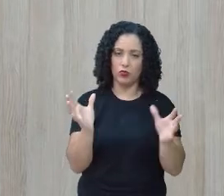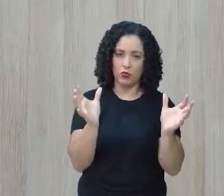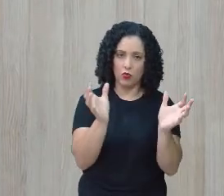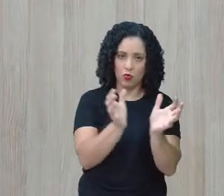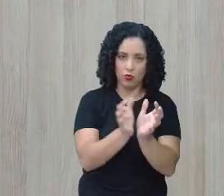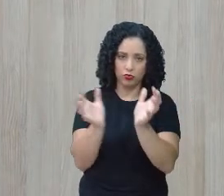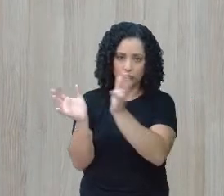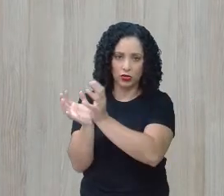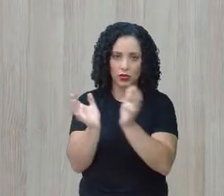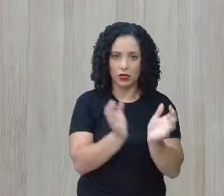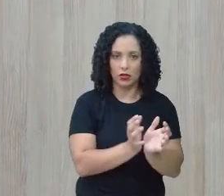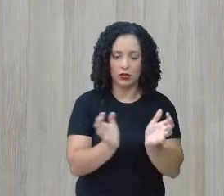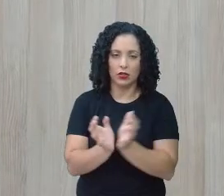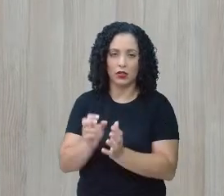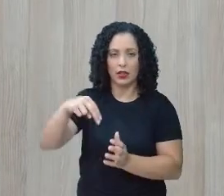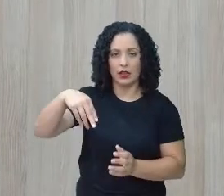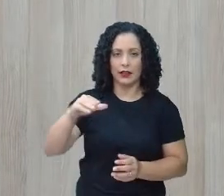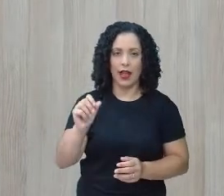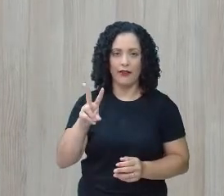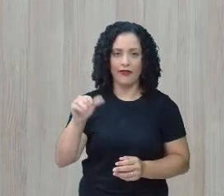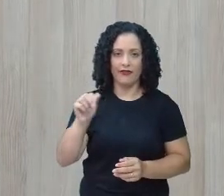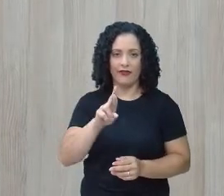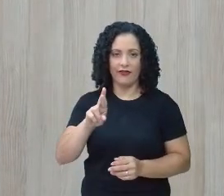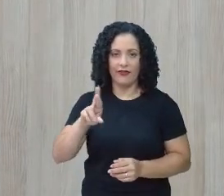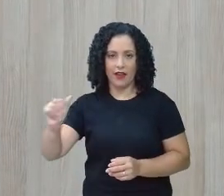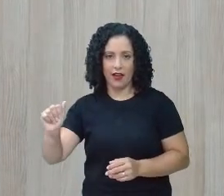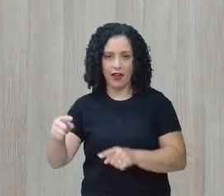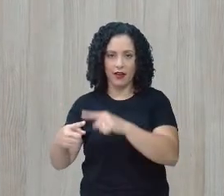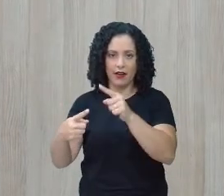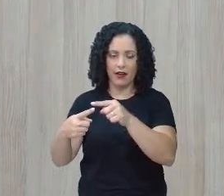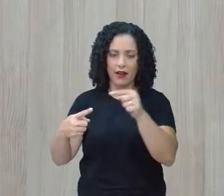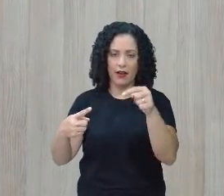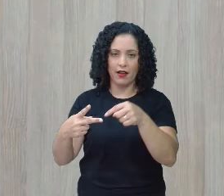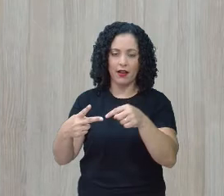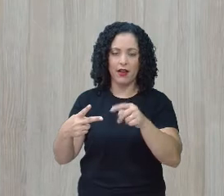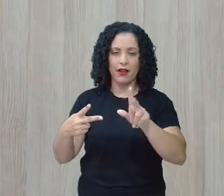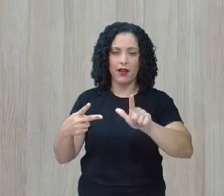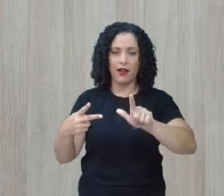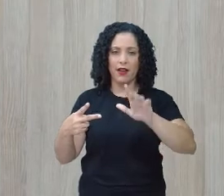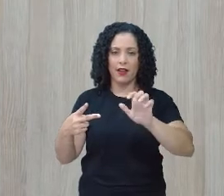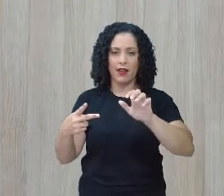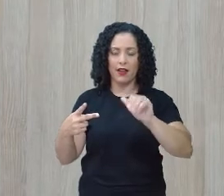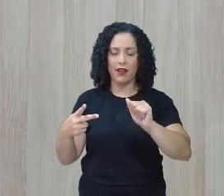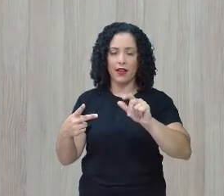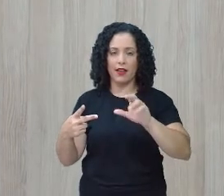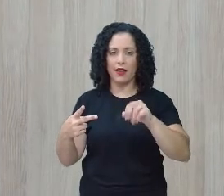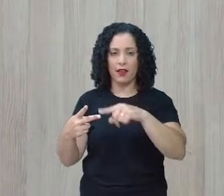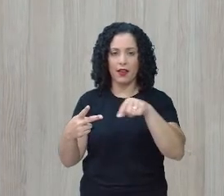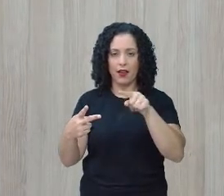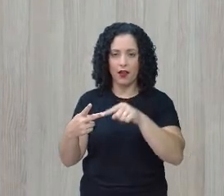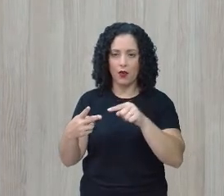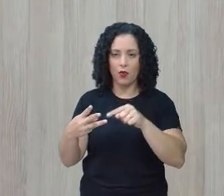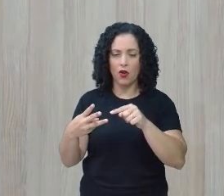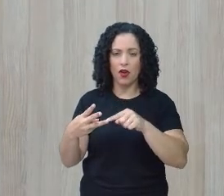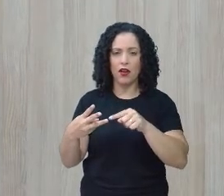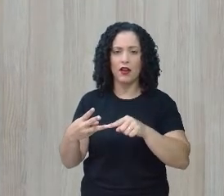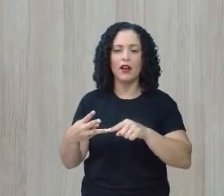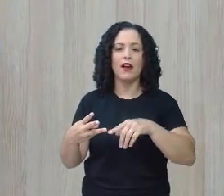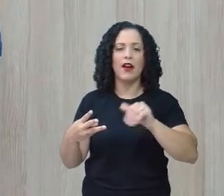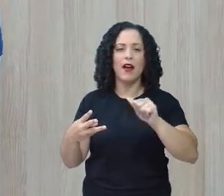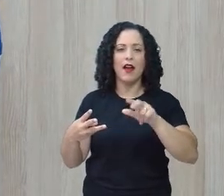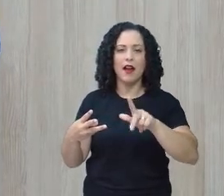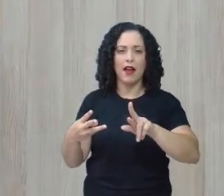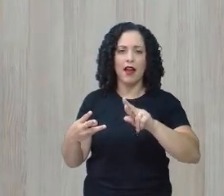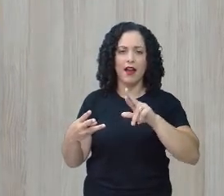Navarra, Leão, Castela e Aragão, certo? Esses 4 reinos mais na frente se juntam e vão dar origem ao que a